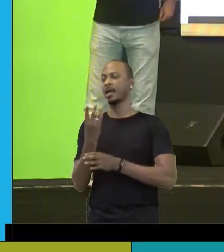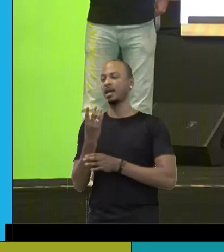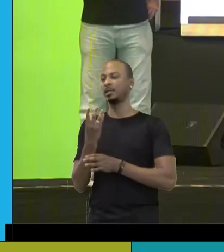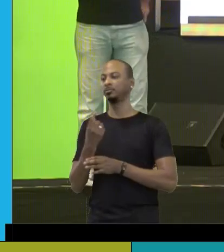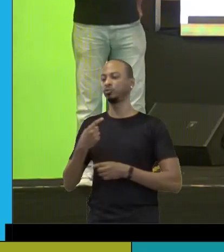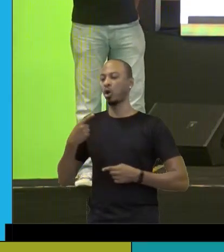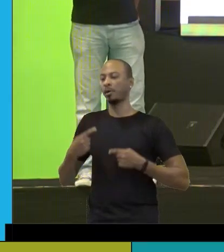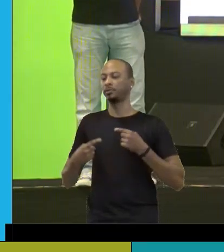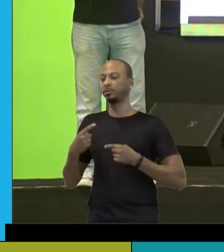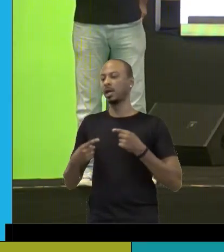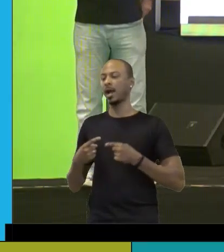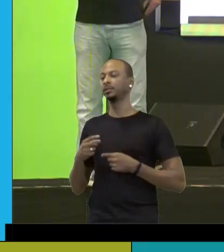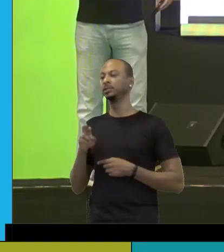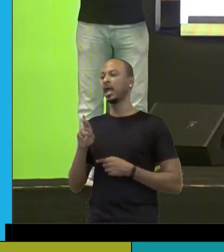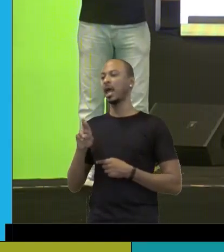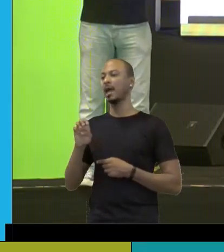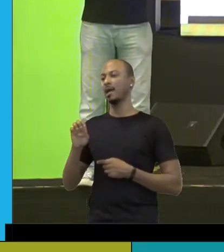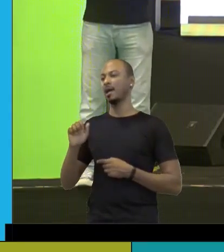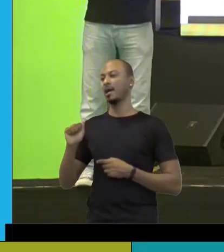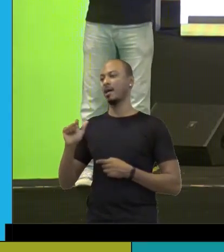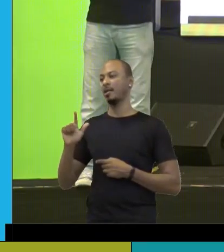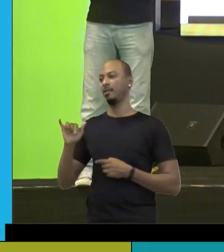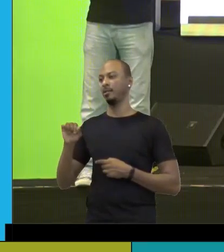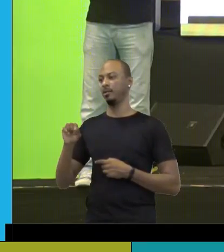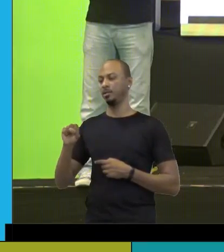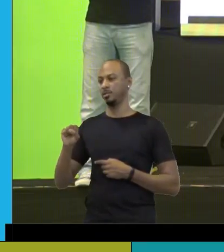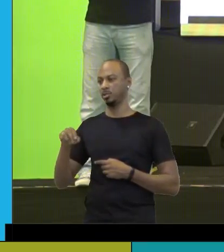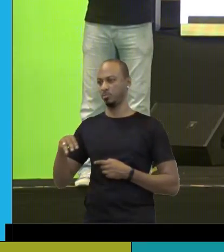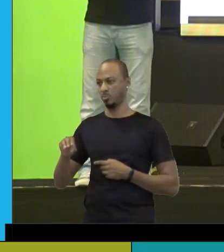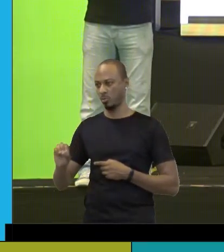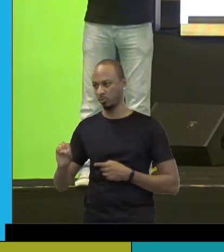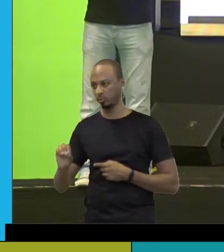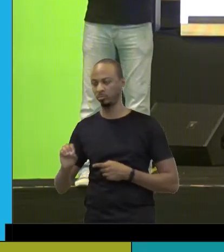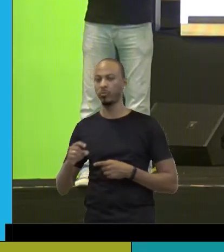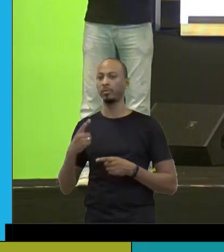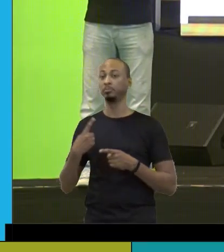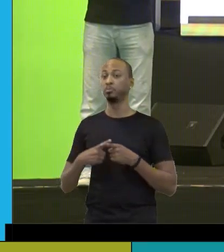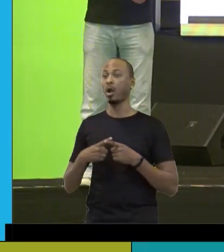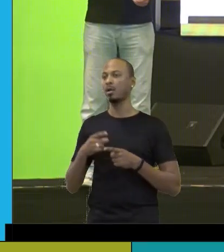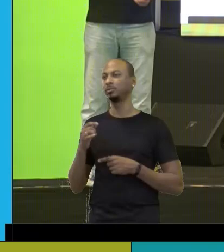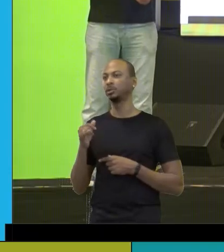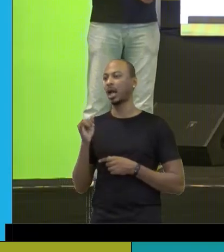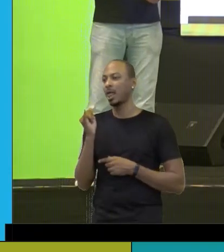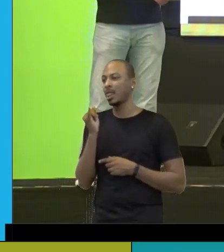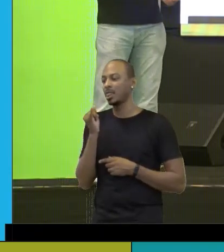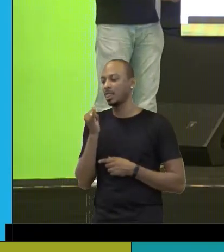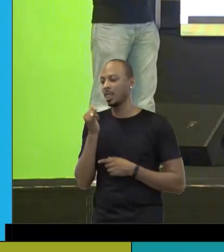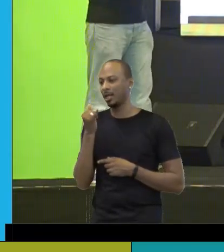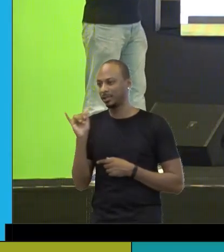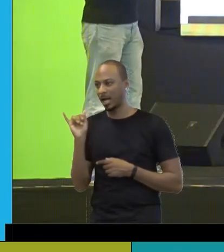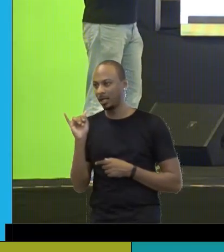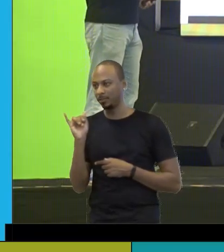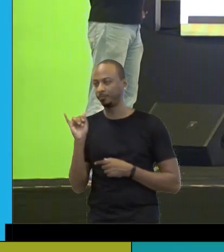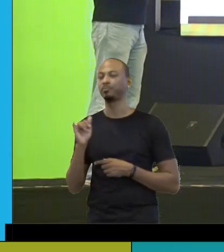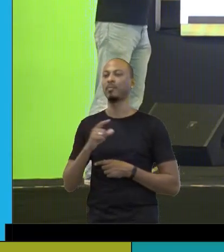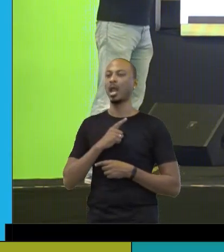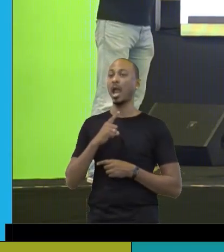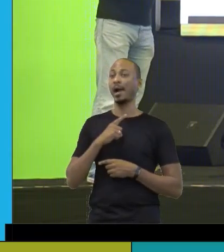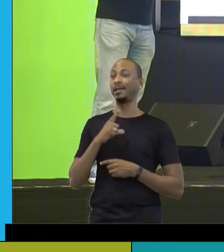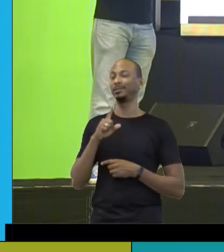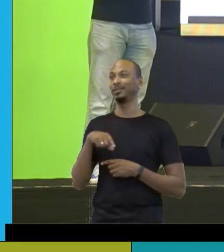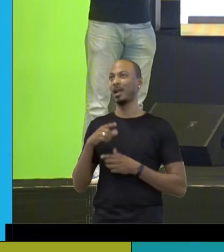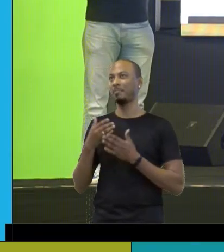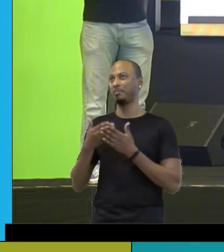Itália de Maquiavel, ela era uma Itália mas muito desgastada por conta